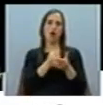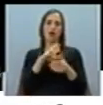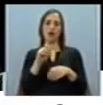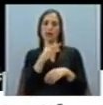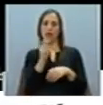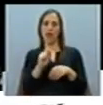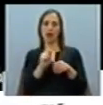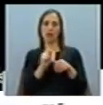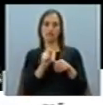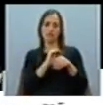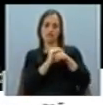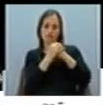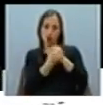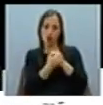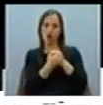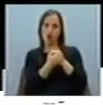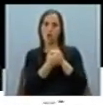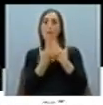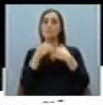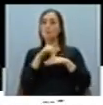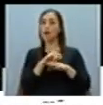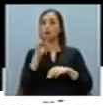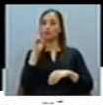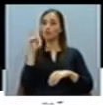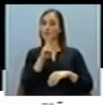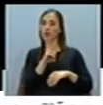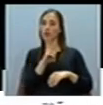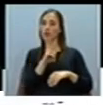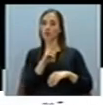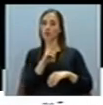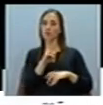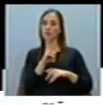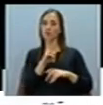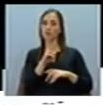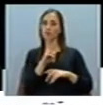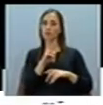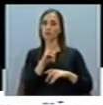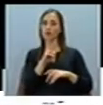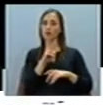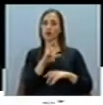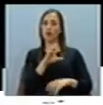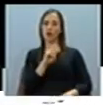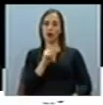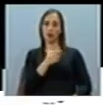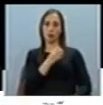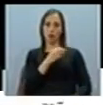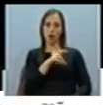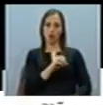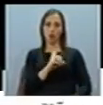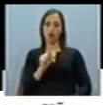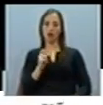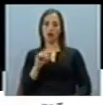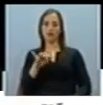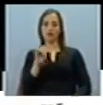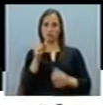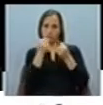mas, efetivamente, aquelas zonas onde encontramos uma maior concentração de carbono e de grafite, que é também a concentração